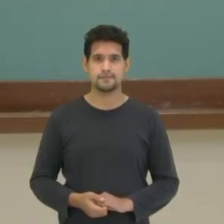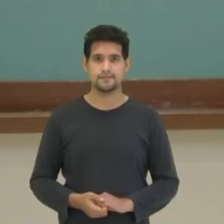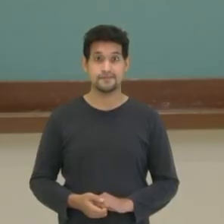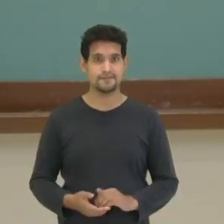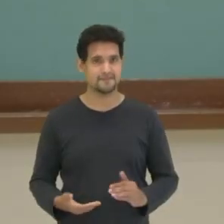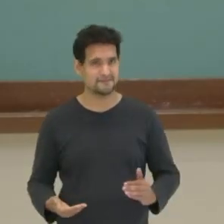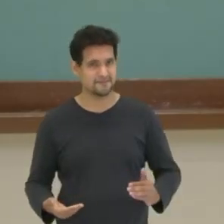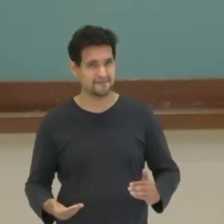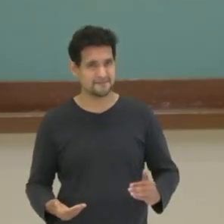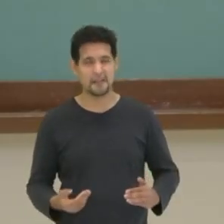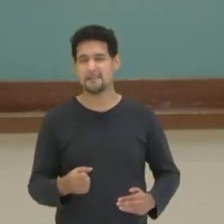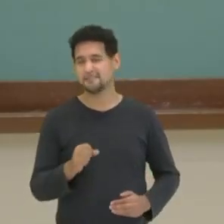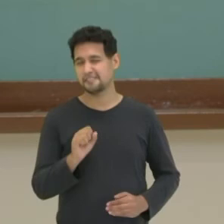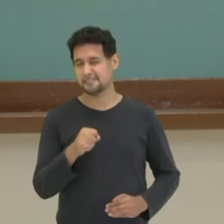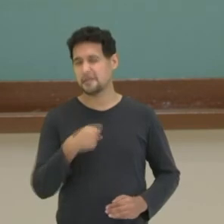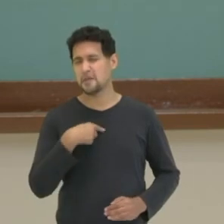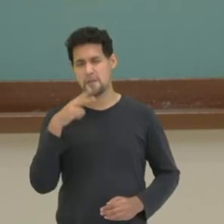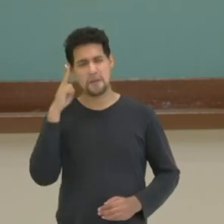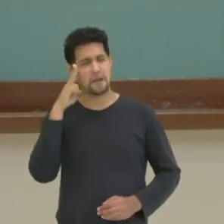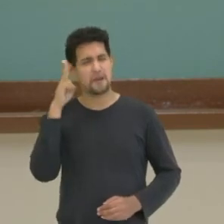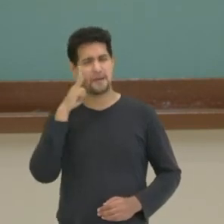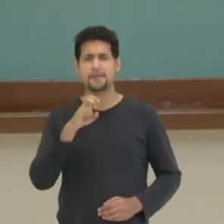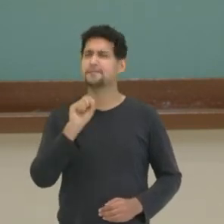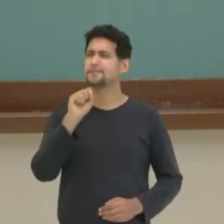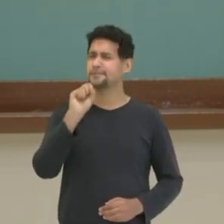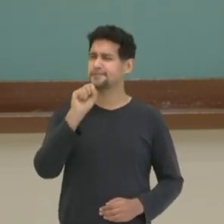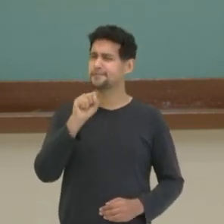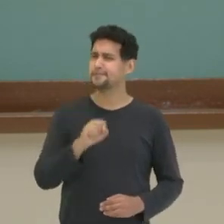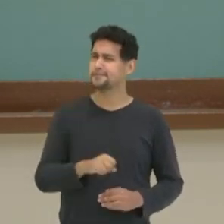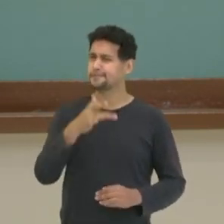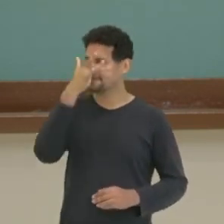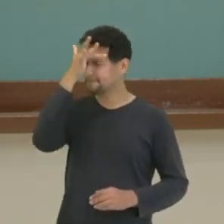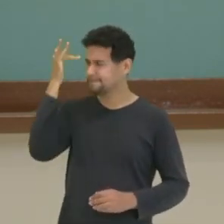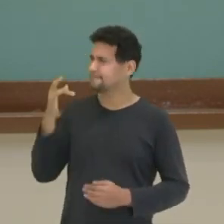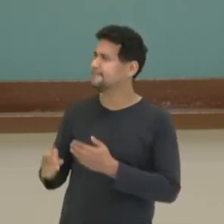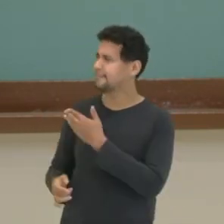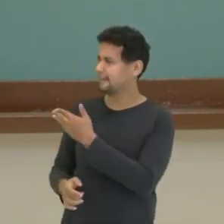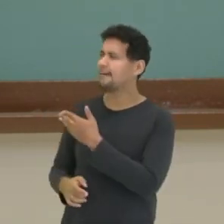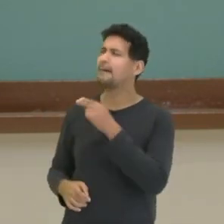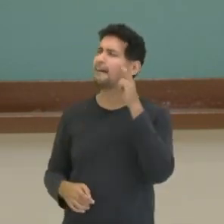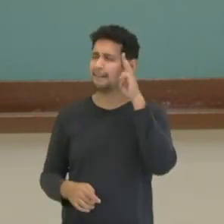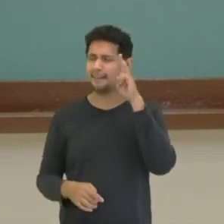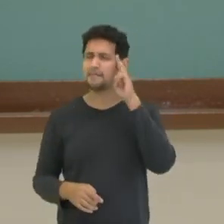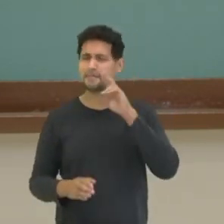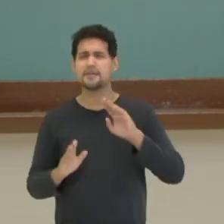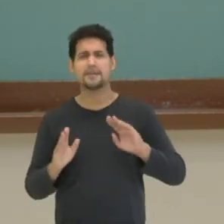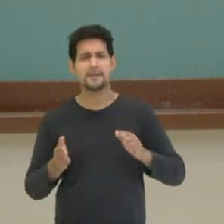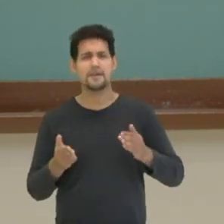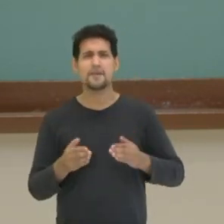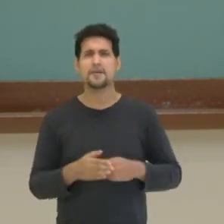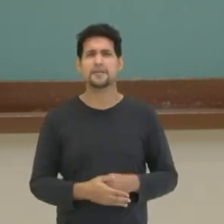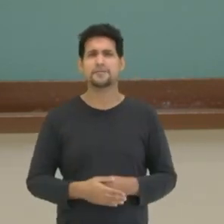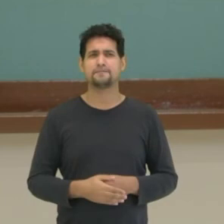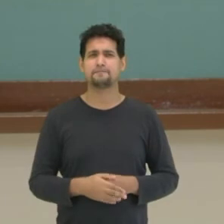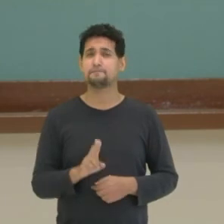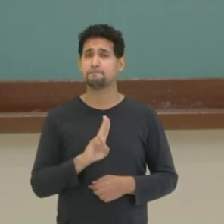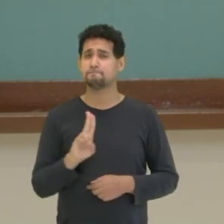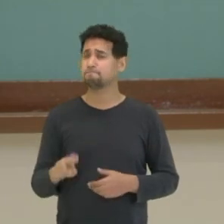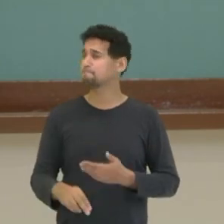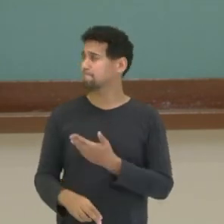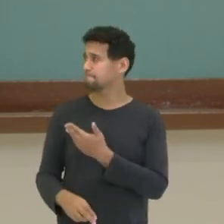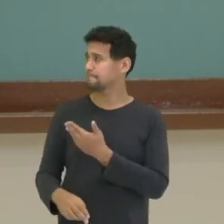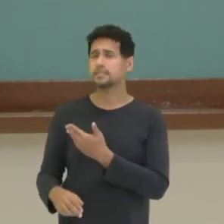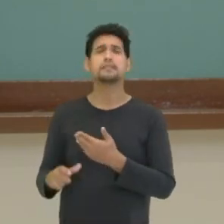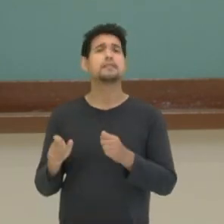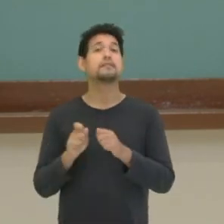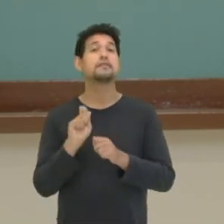Sim, professor, eu lembro muito bem deste cidadão, desse cientista Friedrich Müller. Ele